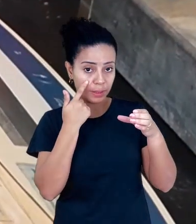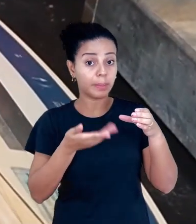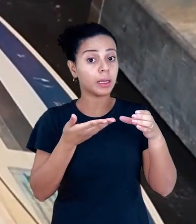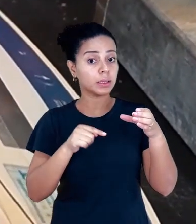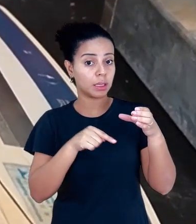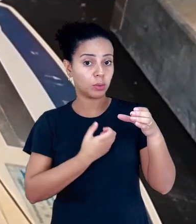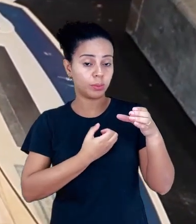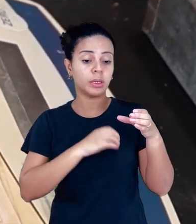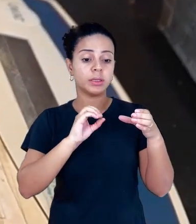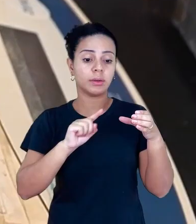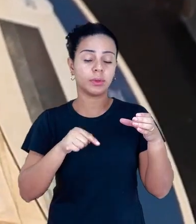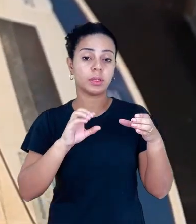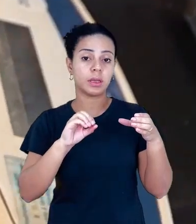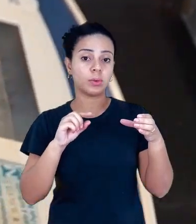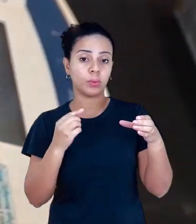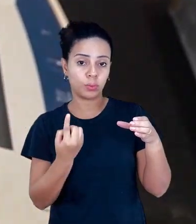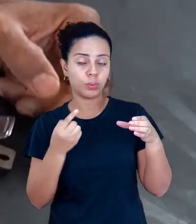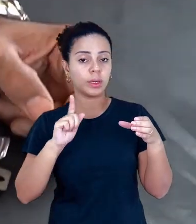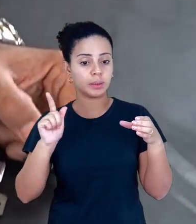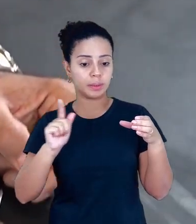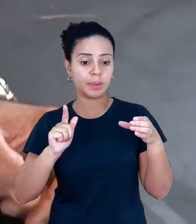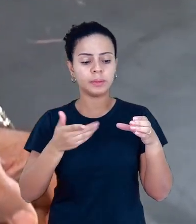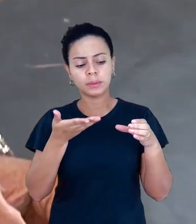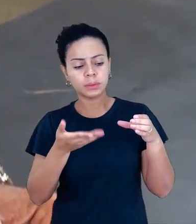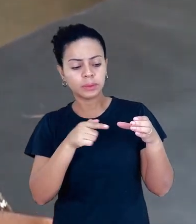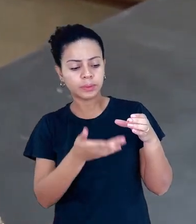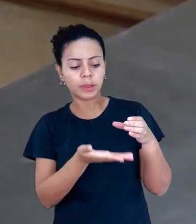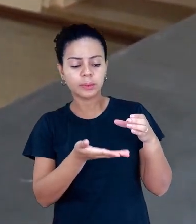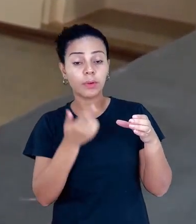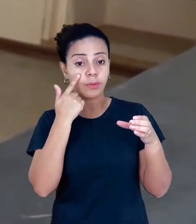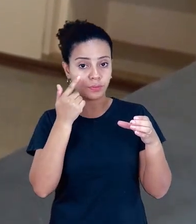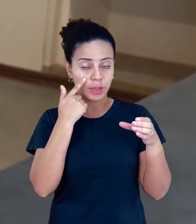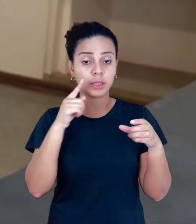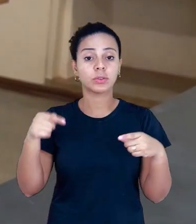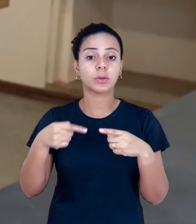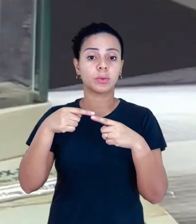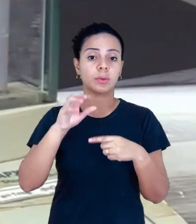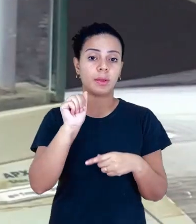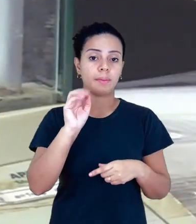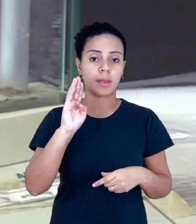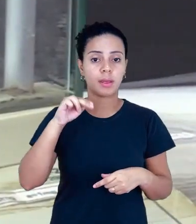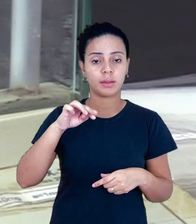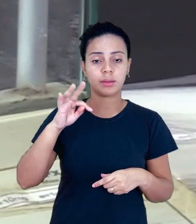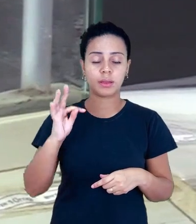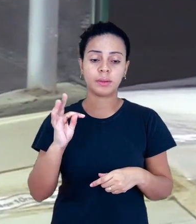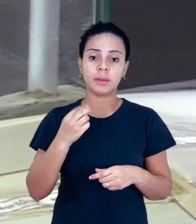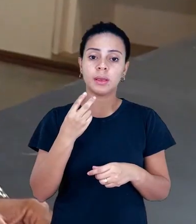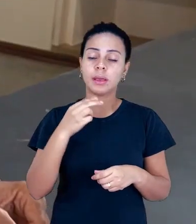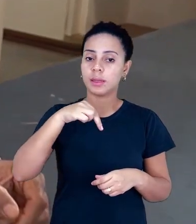sensibilidade de 0,01 grama, para futura determinação de umidade, conforme a ABNT